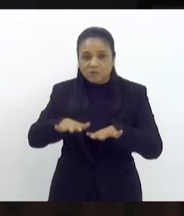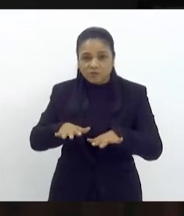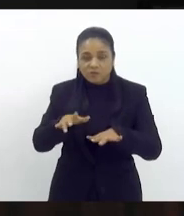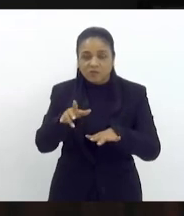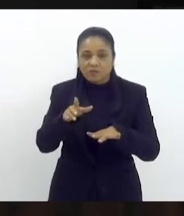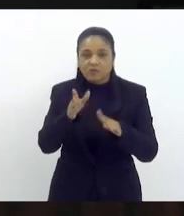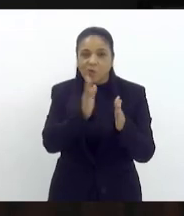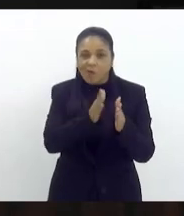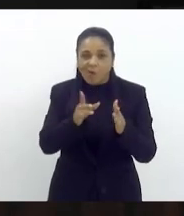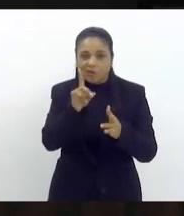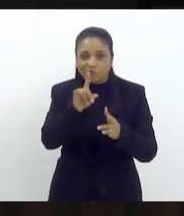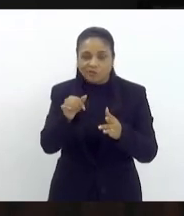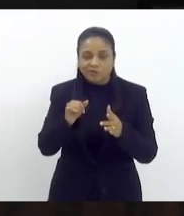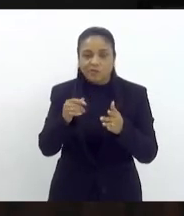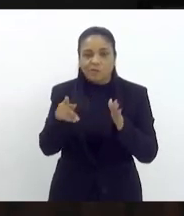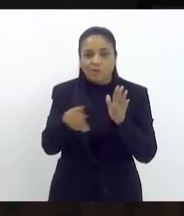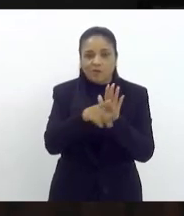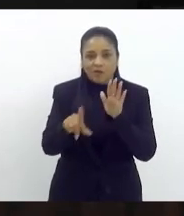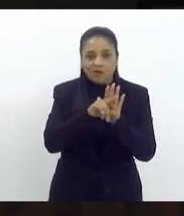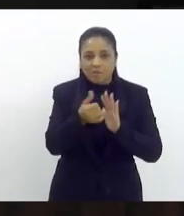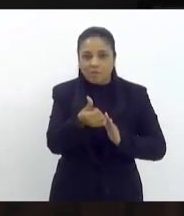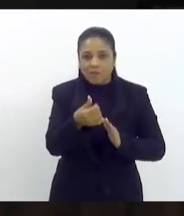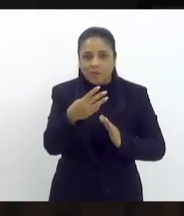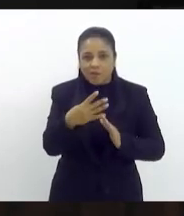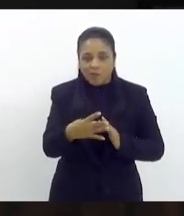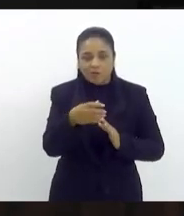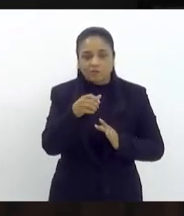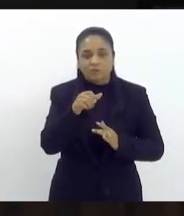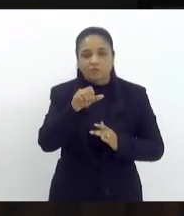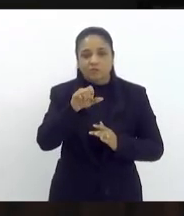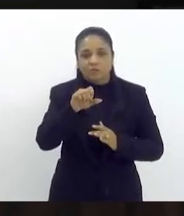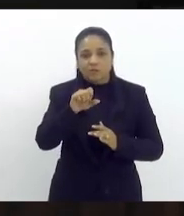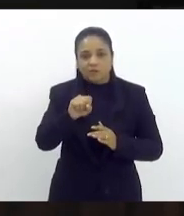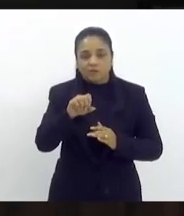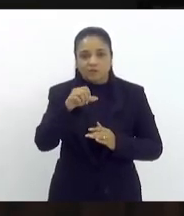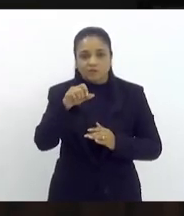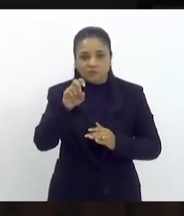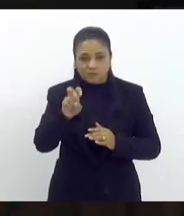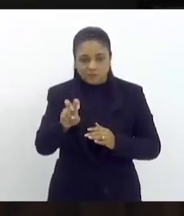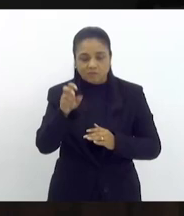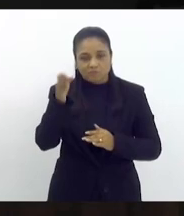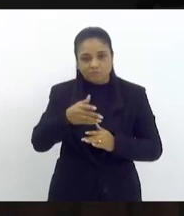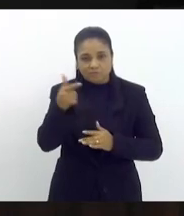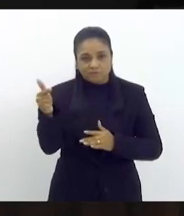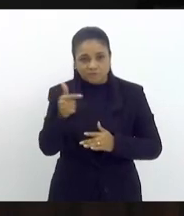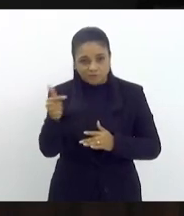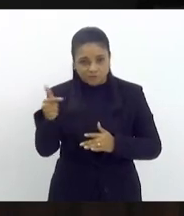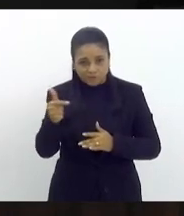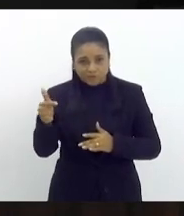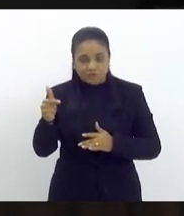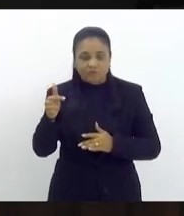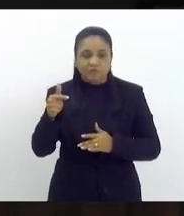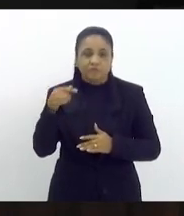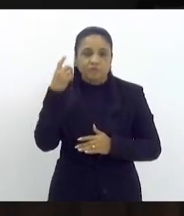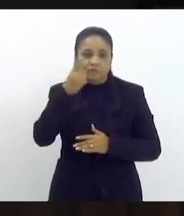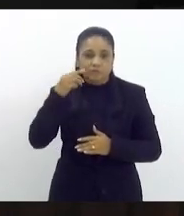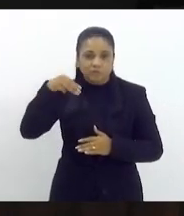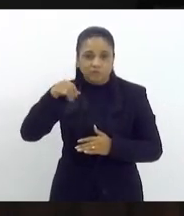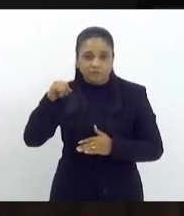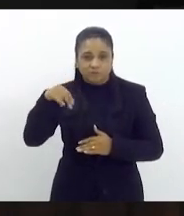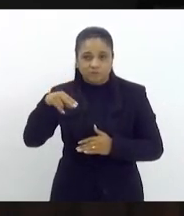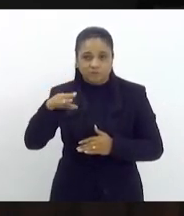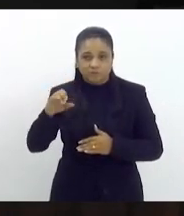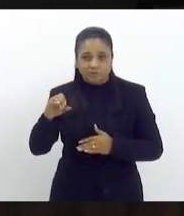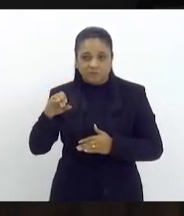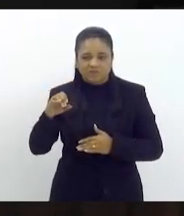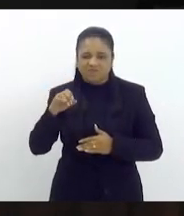projeto de lei número 6485 de 22 deputado Mink que diz não